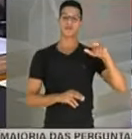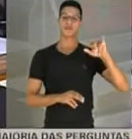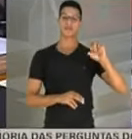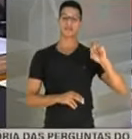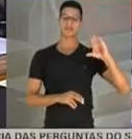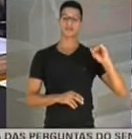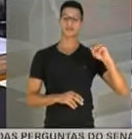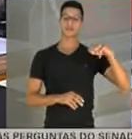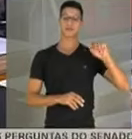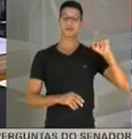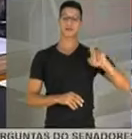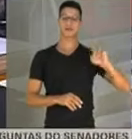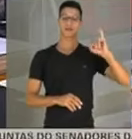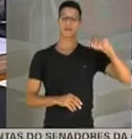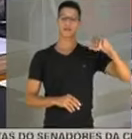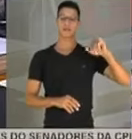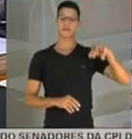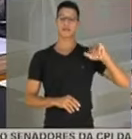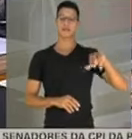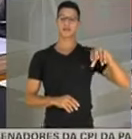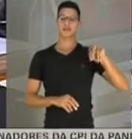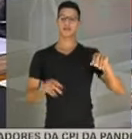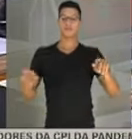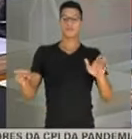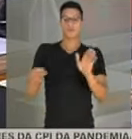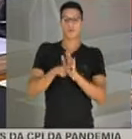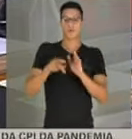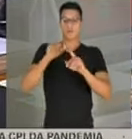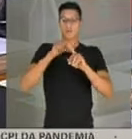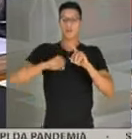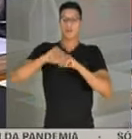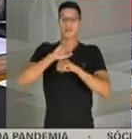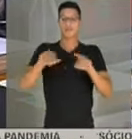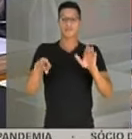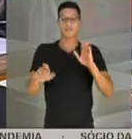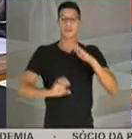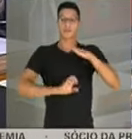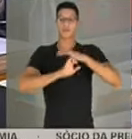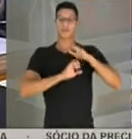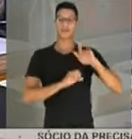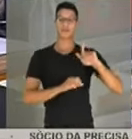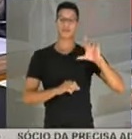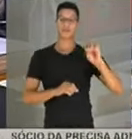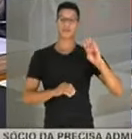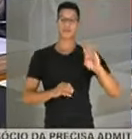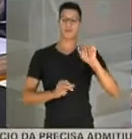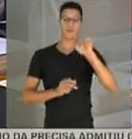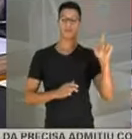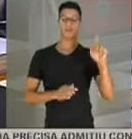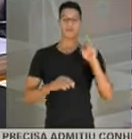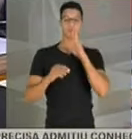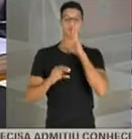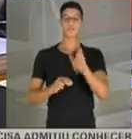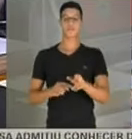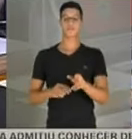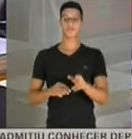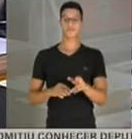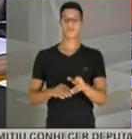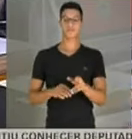Emerson Maximiliano, próprio societário, sócio proprietário da Global e da Precisa? Aí ele